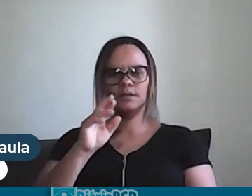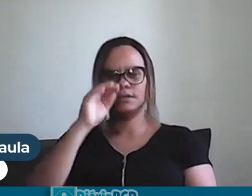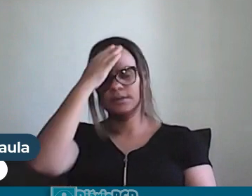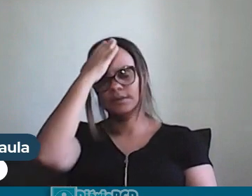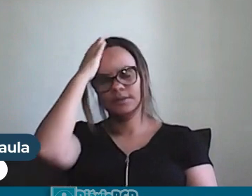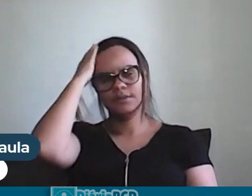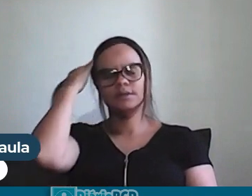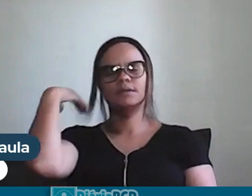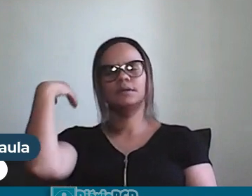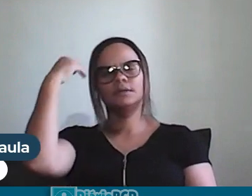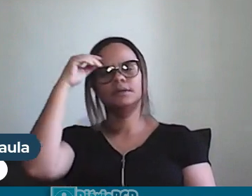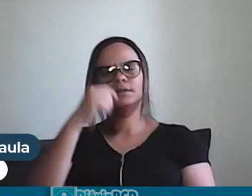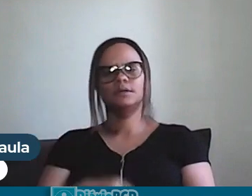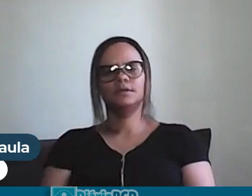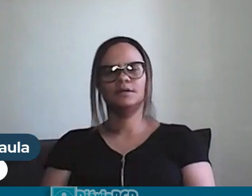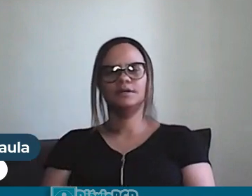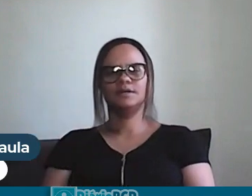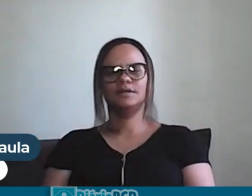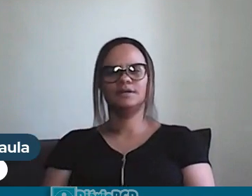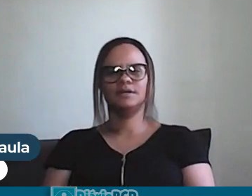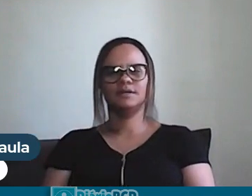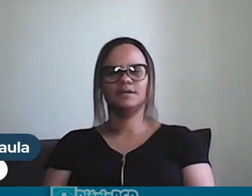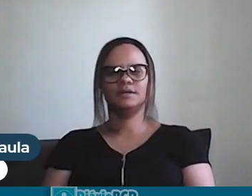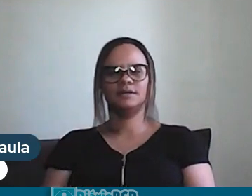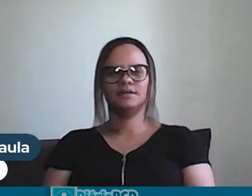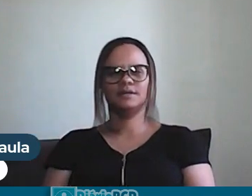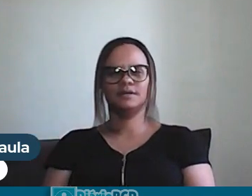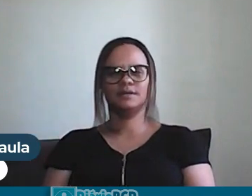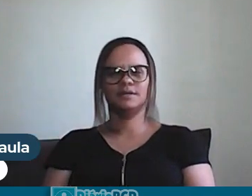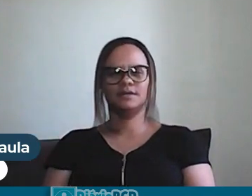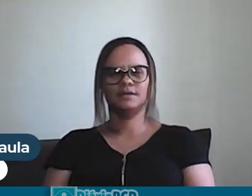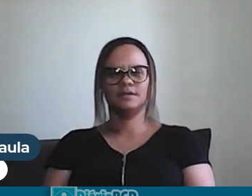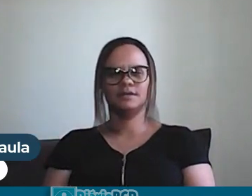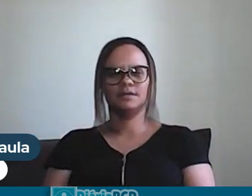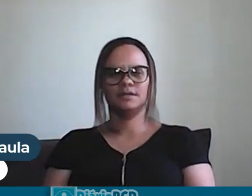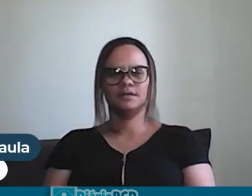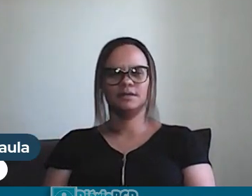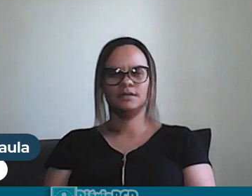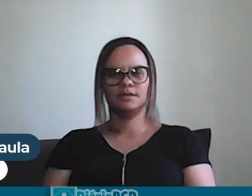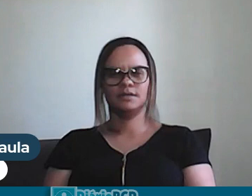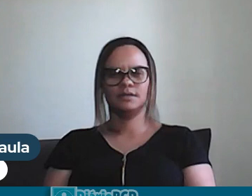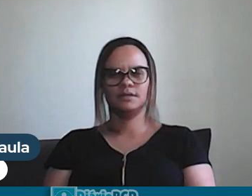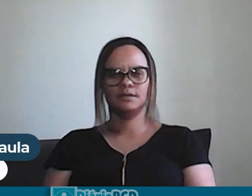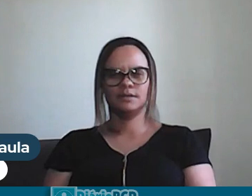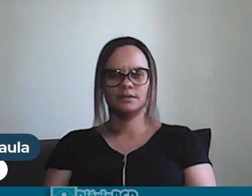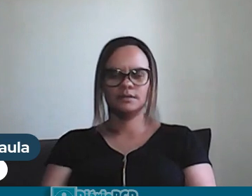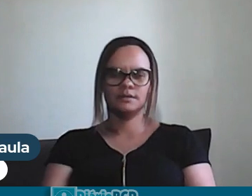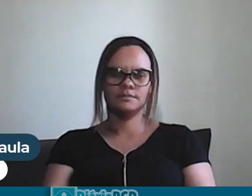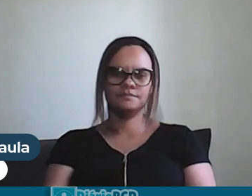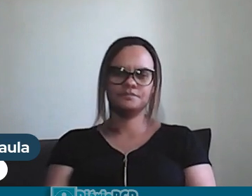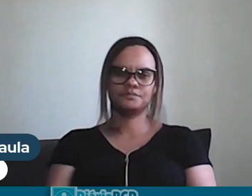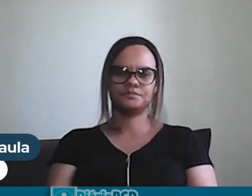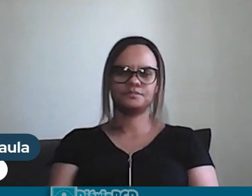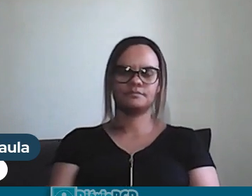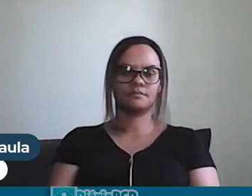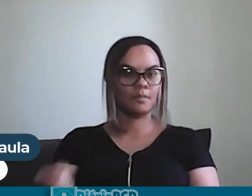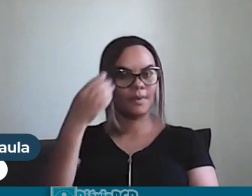É verdade, não vou nem dar palpite, mas assim, não são doutora órgãos Laila, que participaram da construção, né? Então, eu não